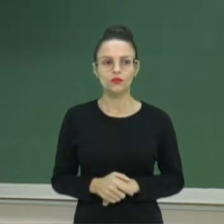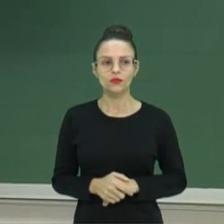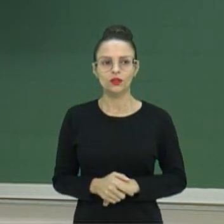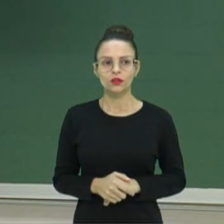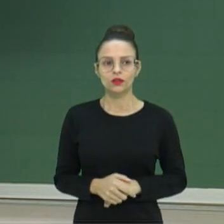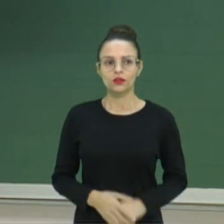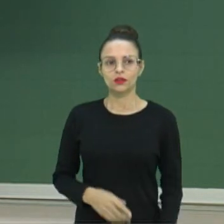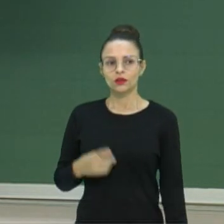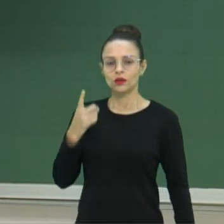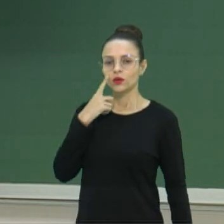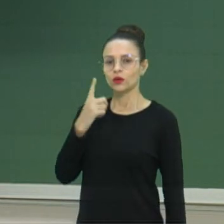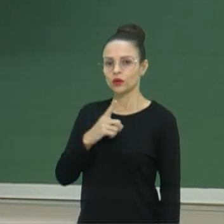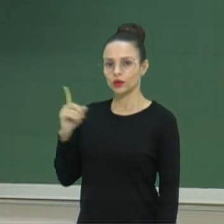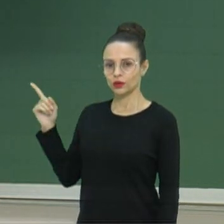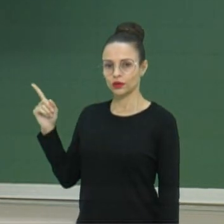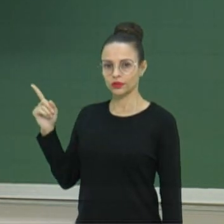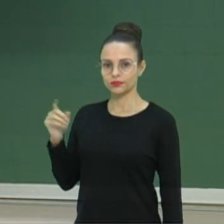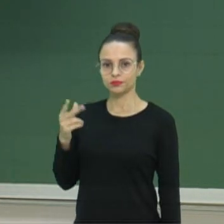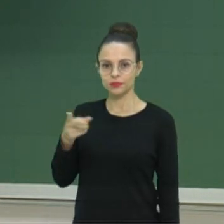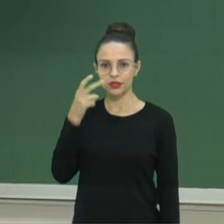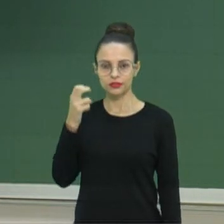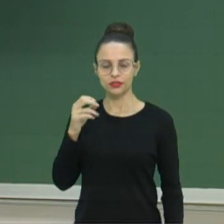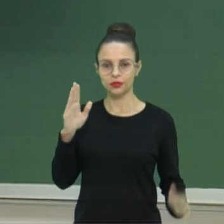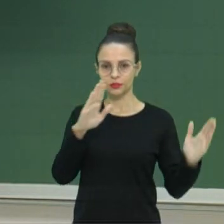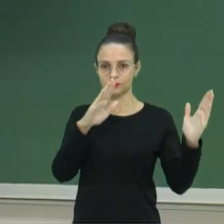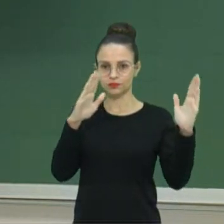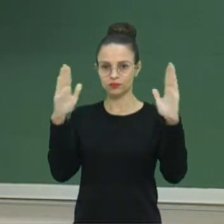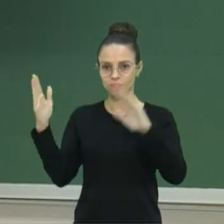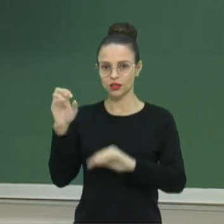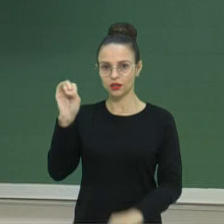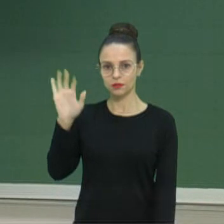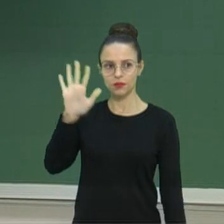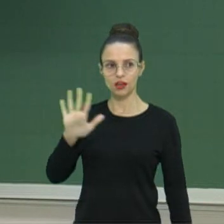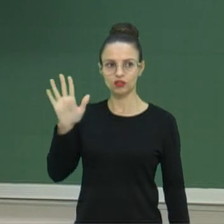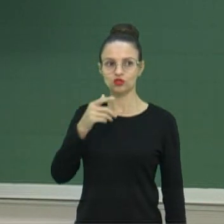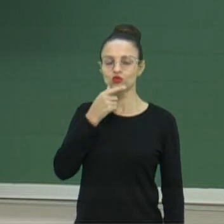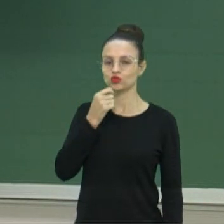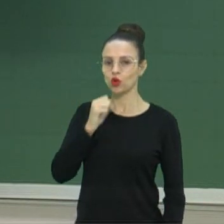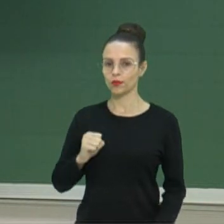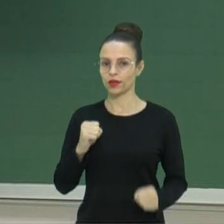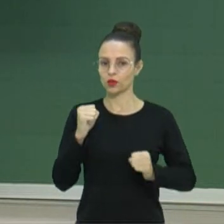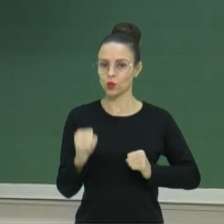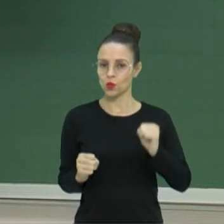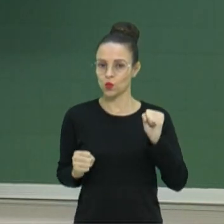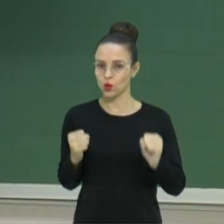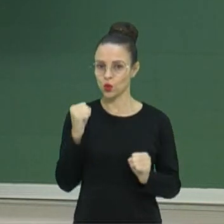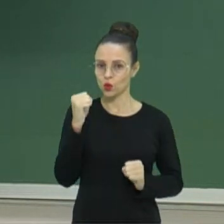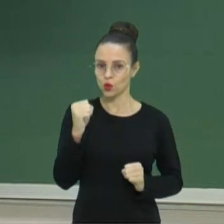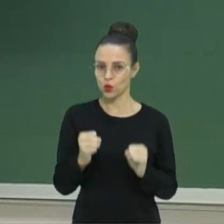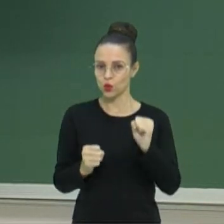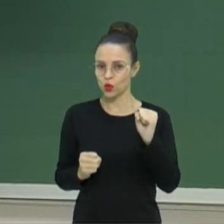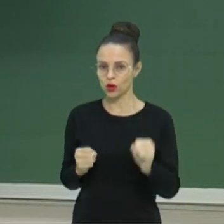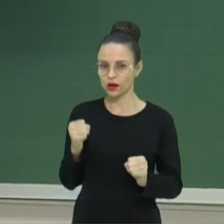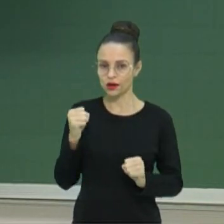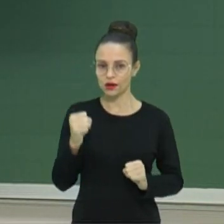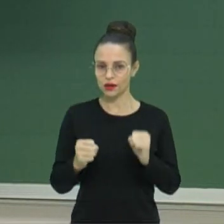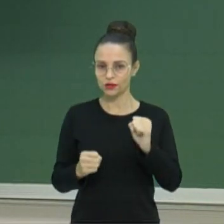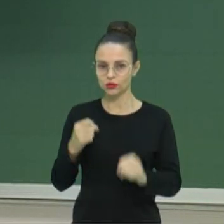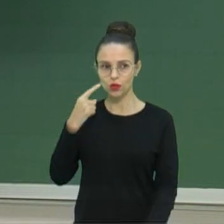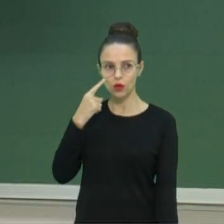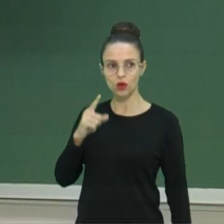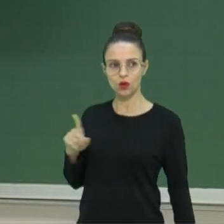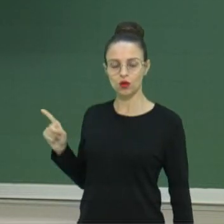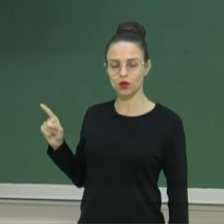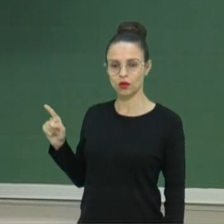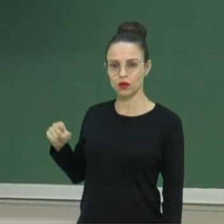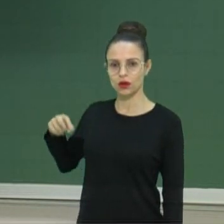então, o que a gente acaba vendo aqui, ó? Veja essa imagem, né? Então, o cara está correndo, certo? O seu centro de massa aqui, ó, o centro de